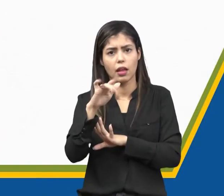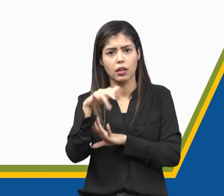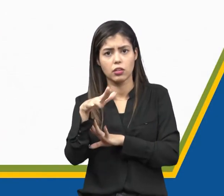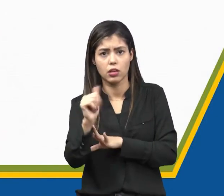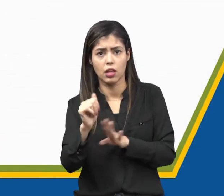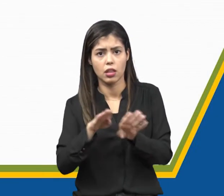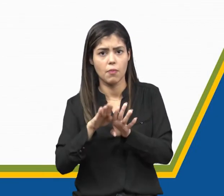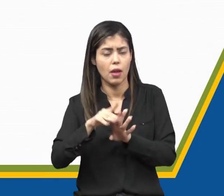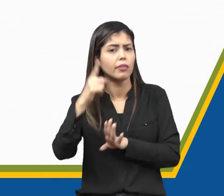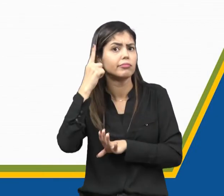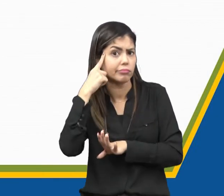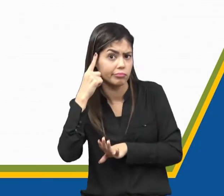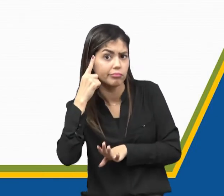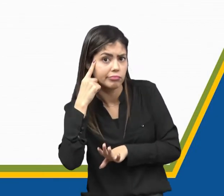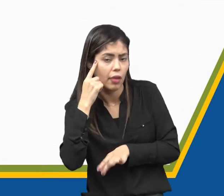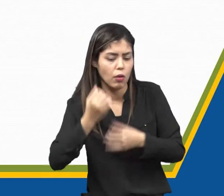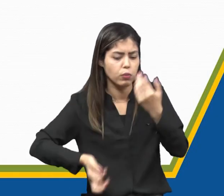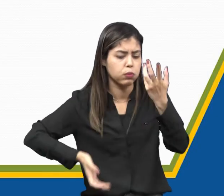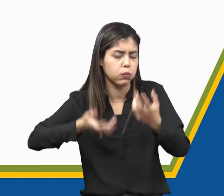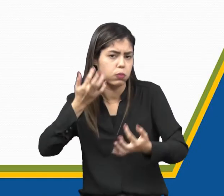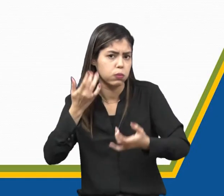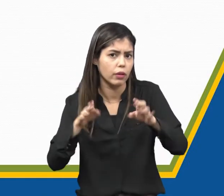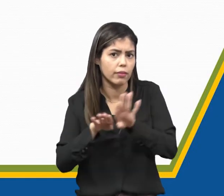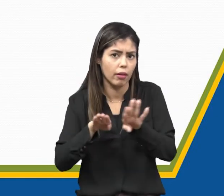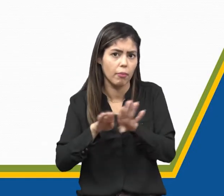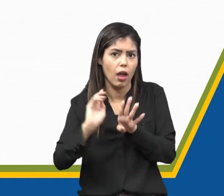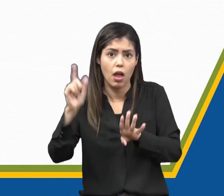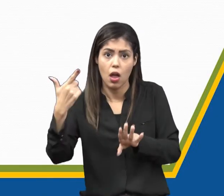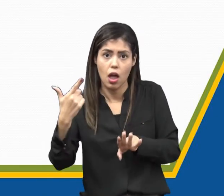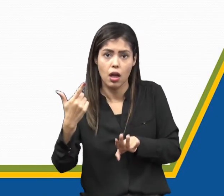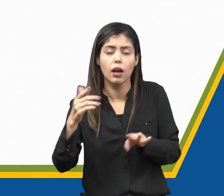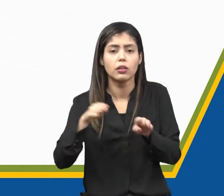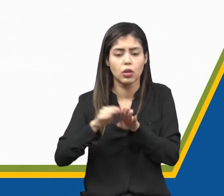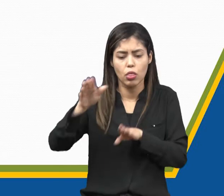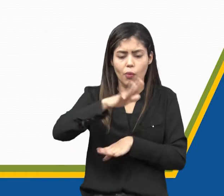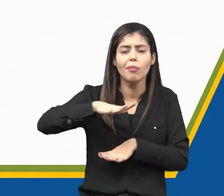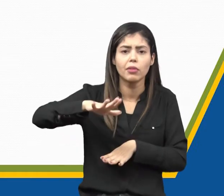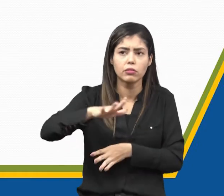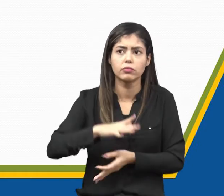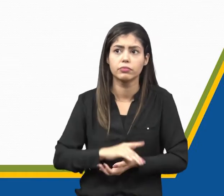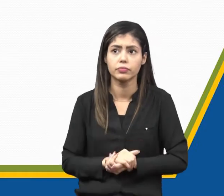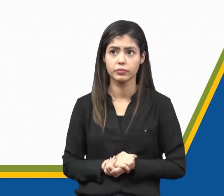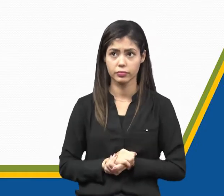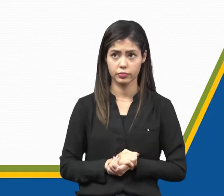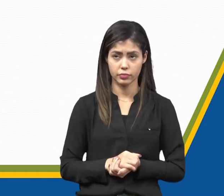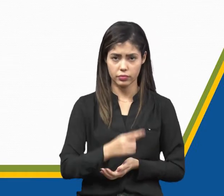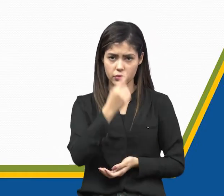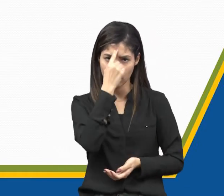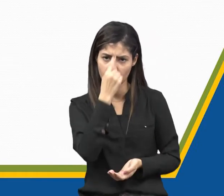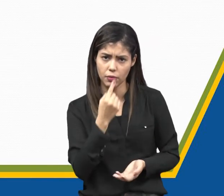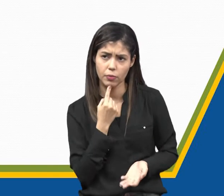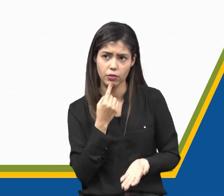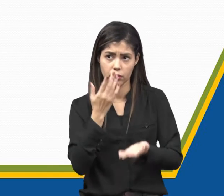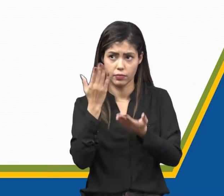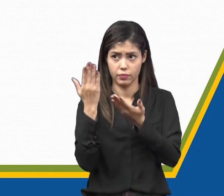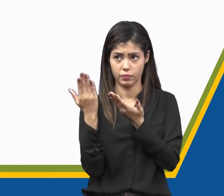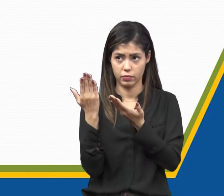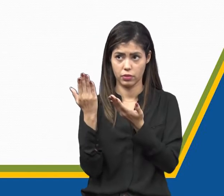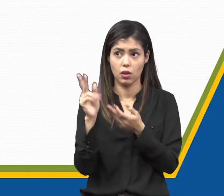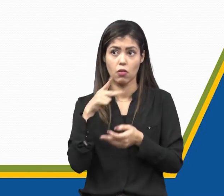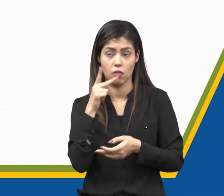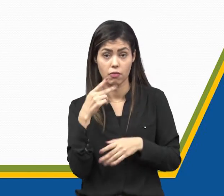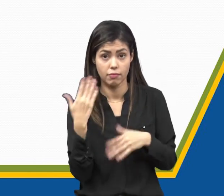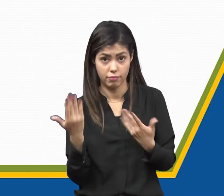né? Ficar atento aos riscos de incêndios e demais ações danosas do ambiente. Então podemos perceber pela imagem a qual